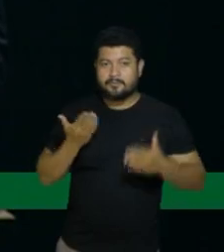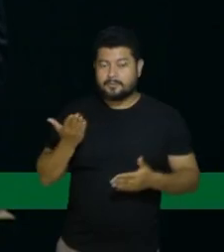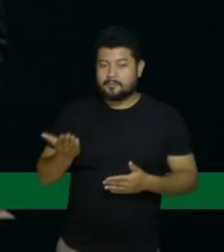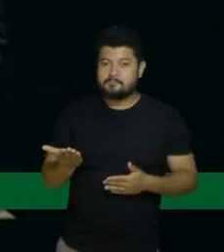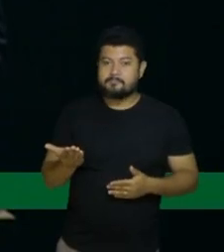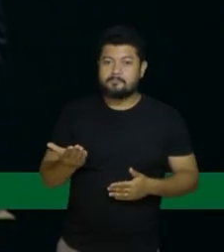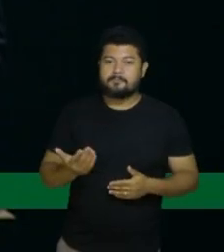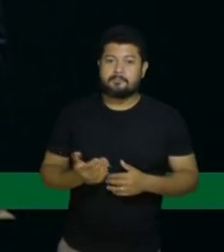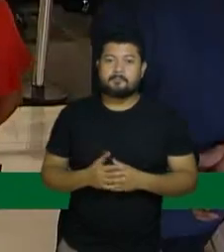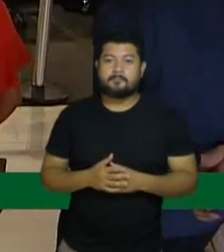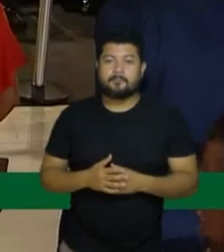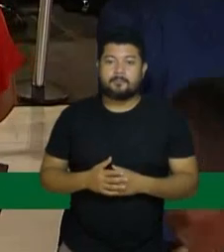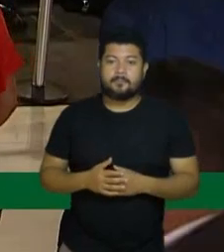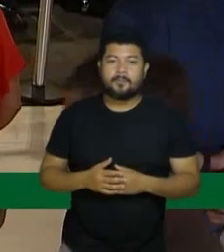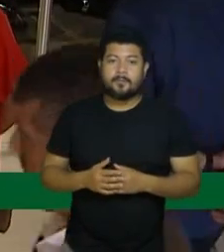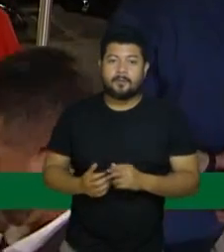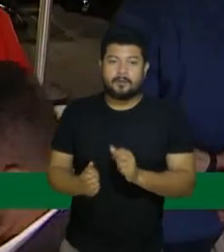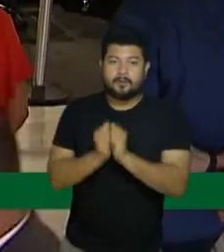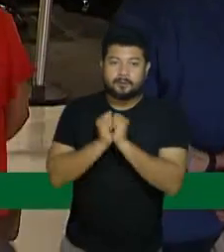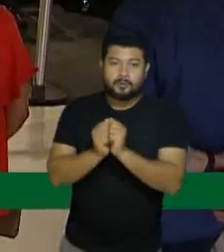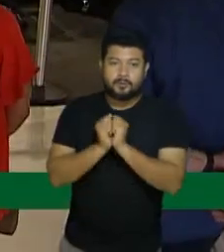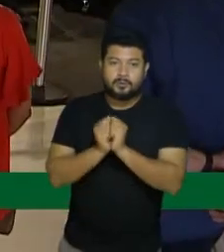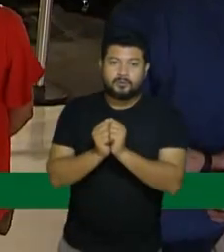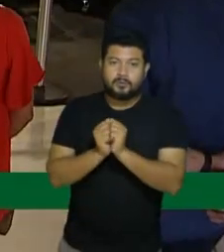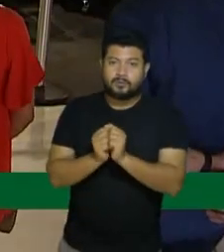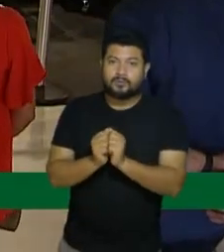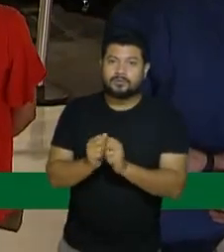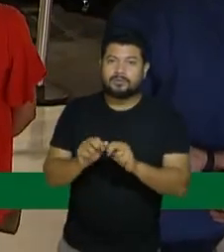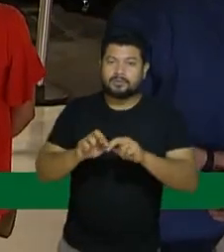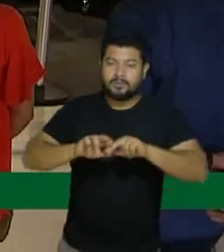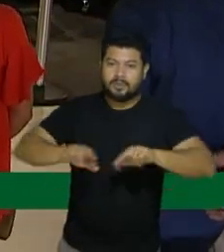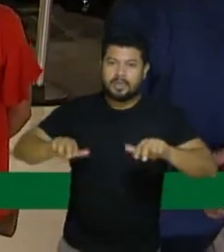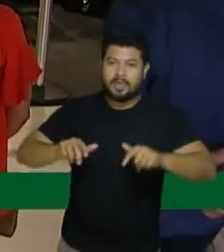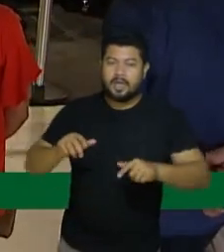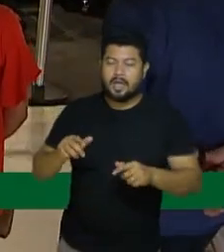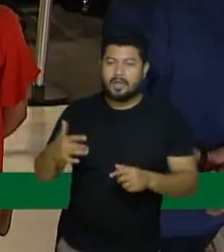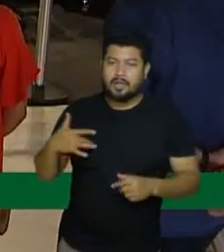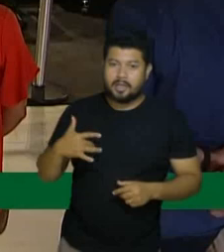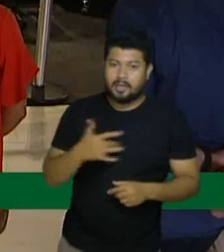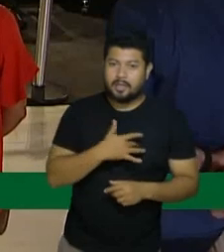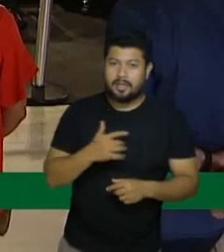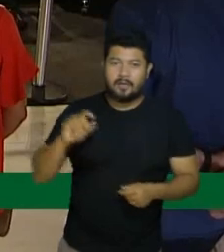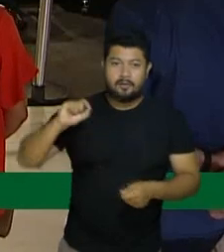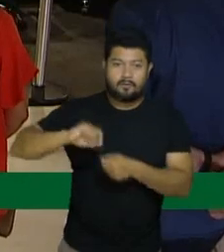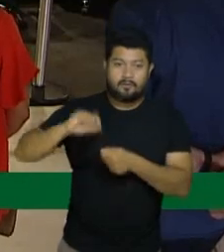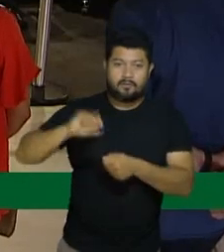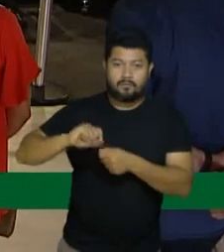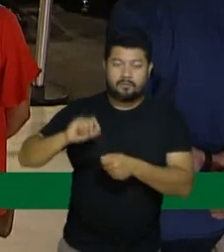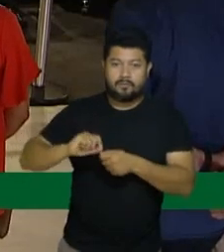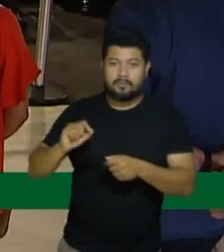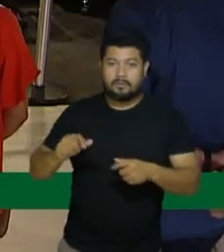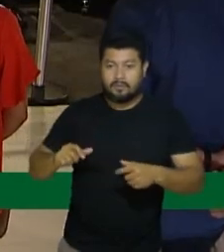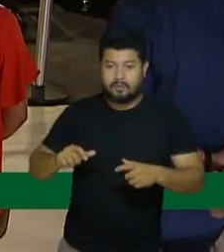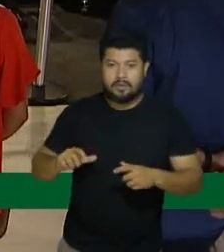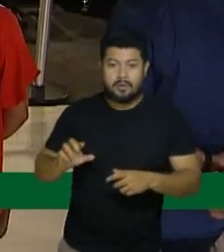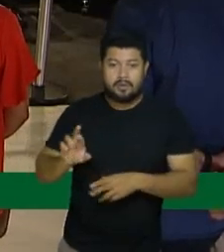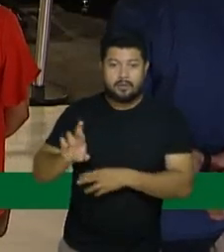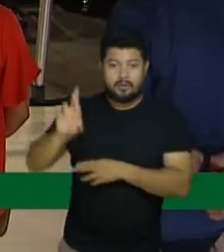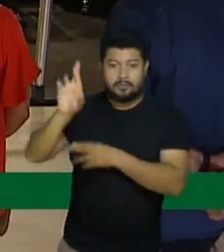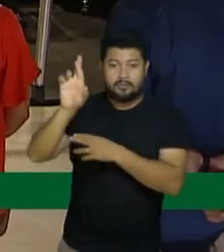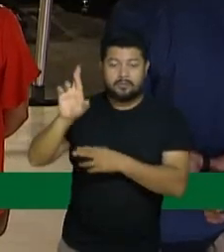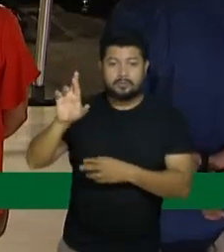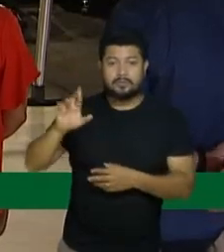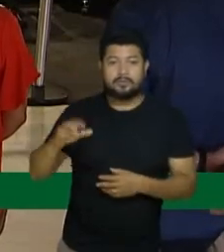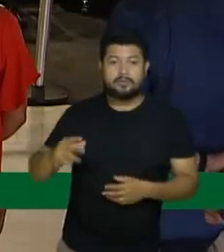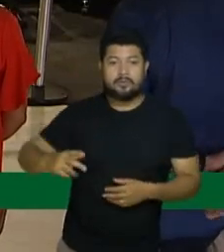acirrado conosco Nas questões da saúde que faz o comando também da frente parlamentar da saúde que sabe